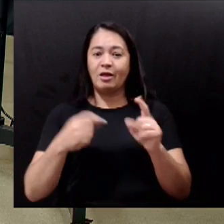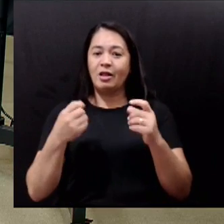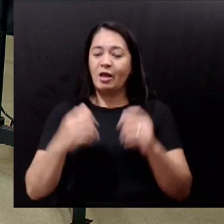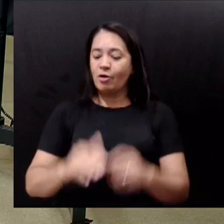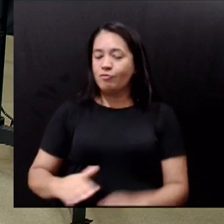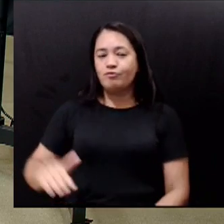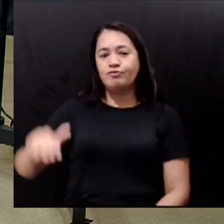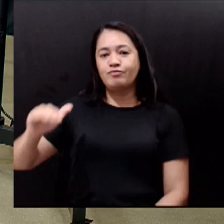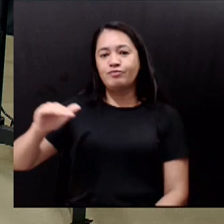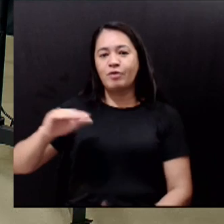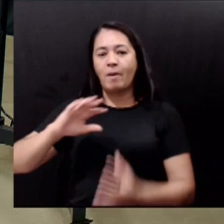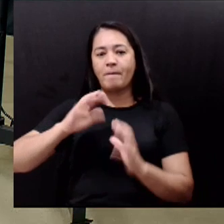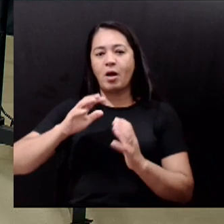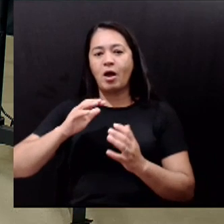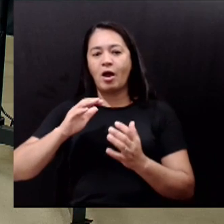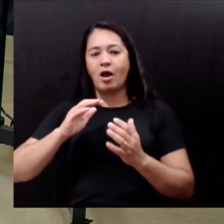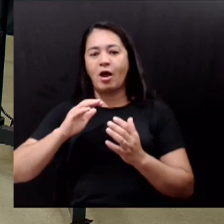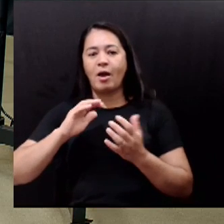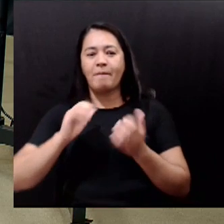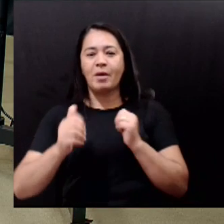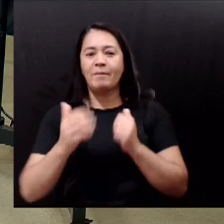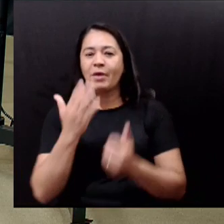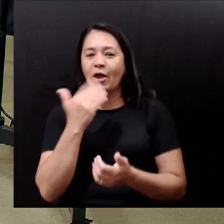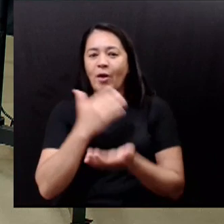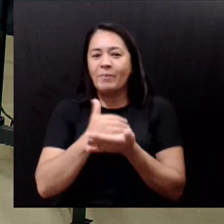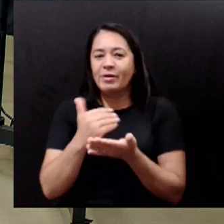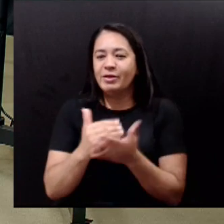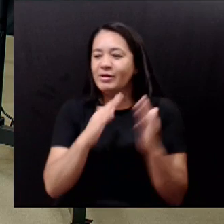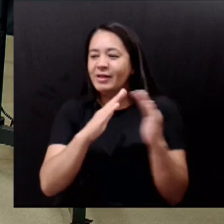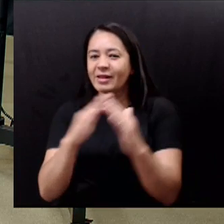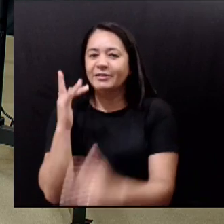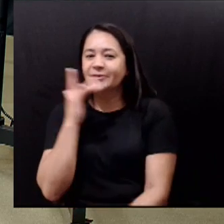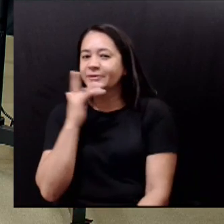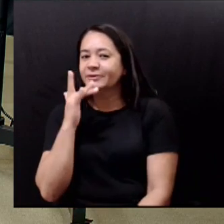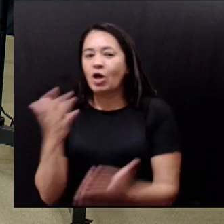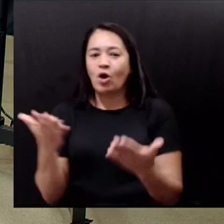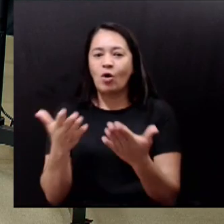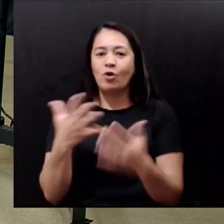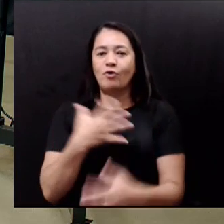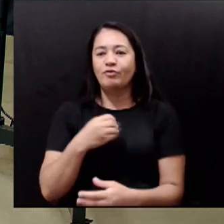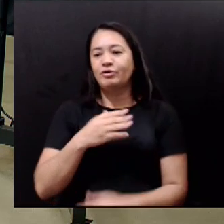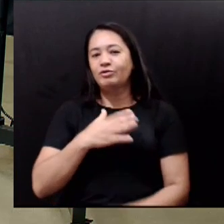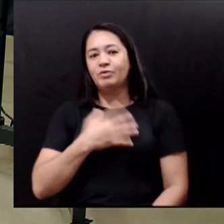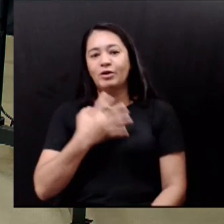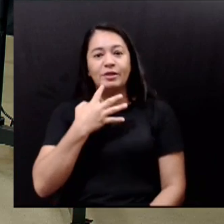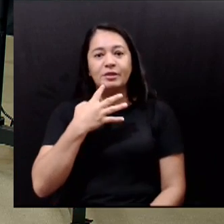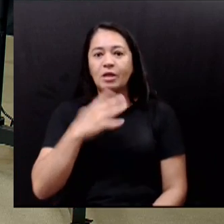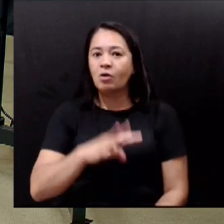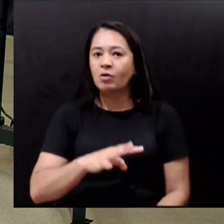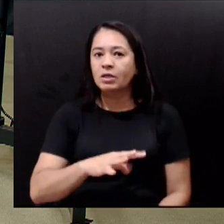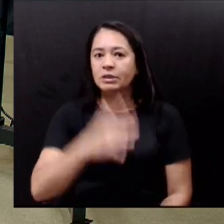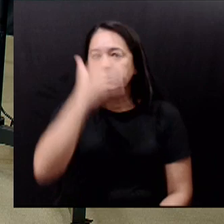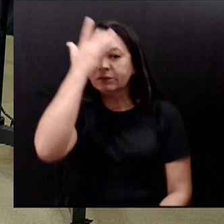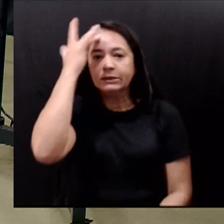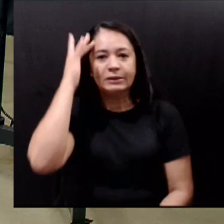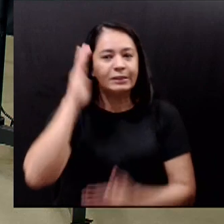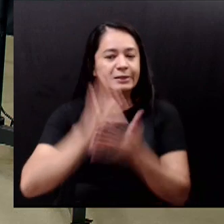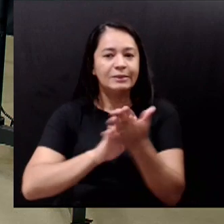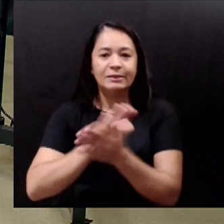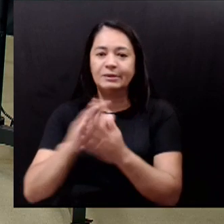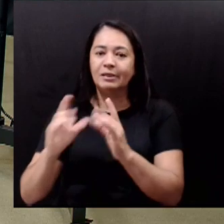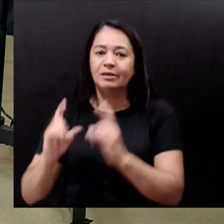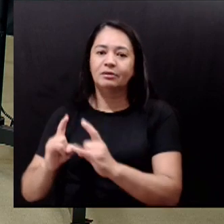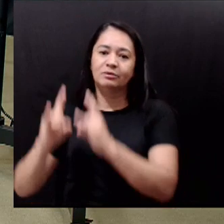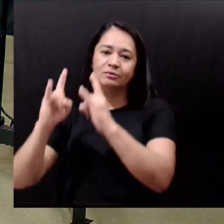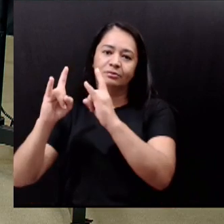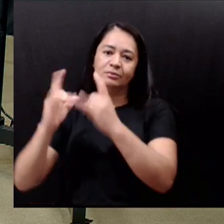comendo bolo na casa da vizinha, que delícia! Hoje meus filhos não conhecem ninguém do prédio. Tá vendo isso?